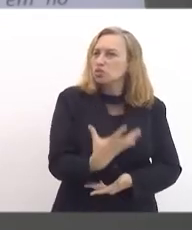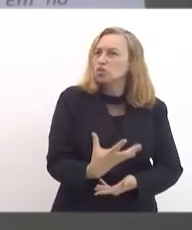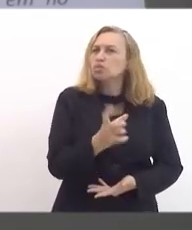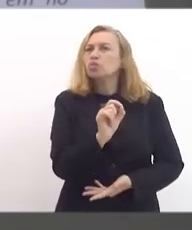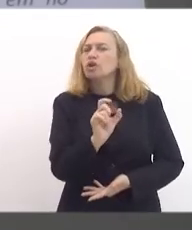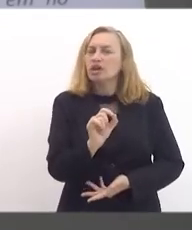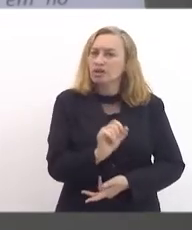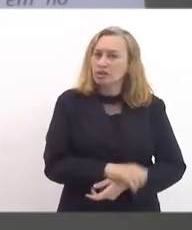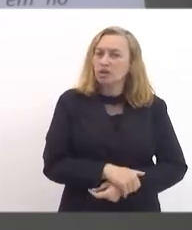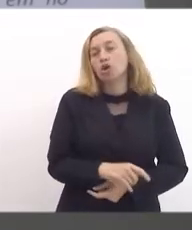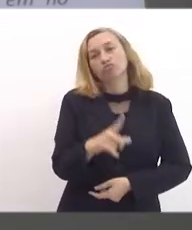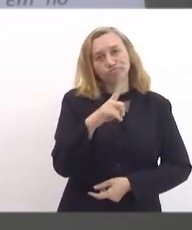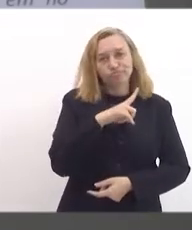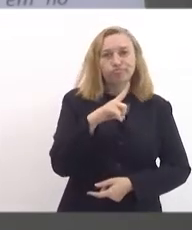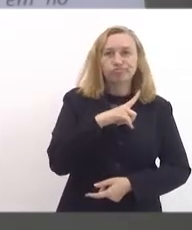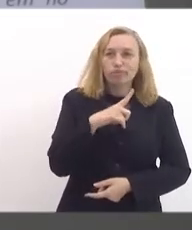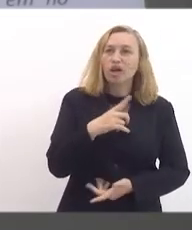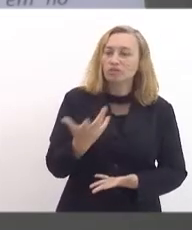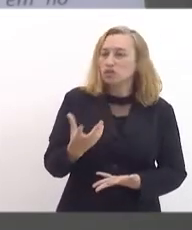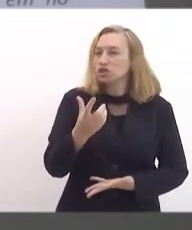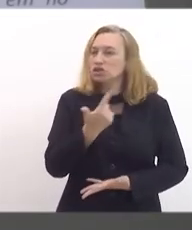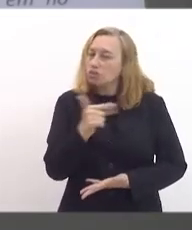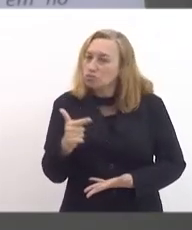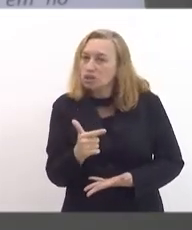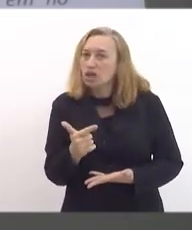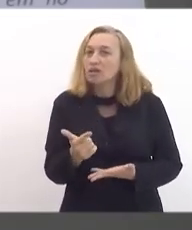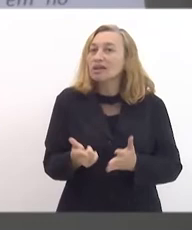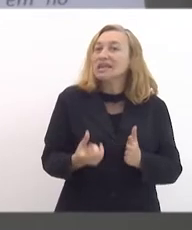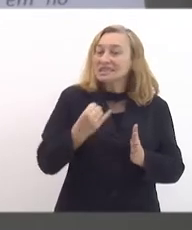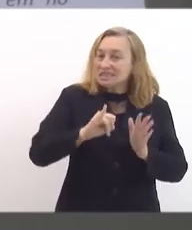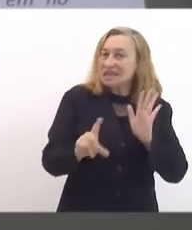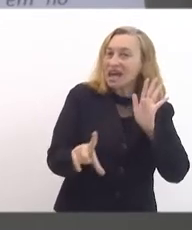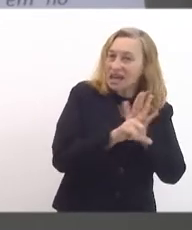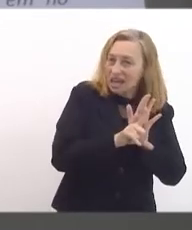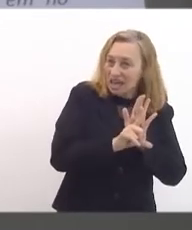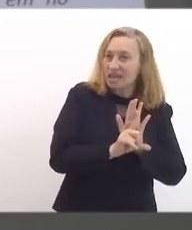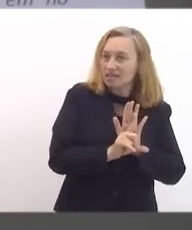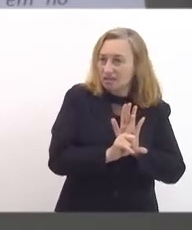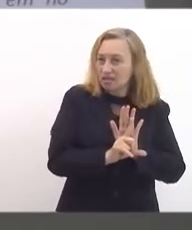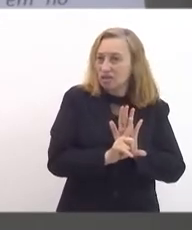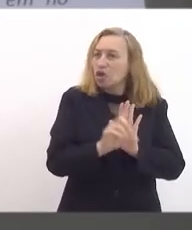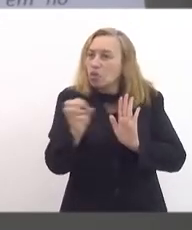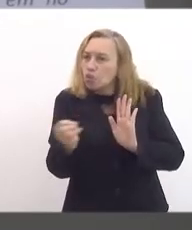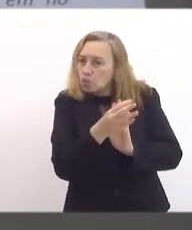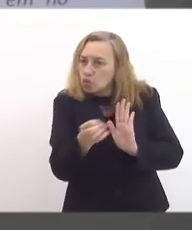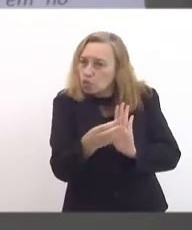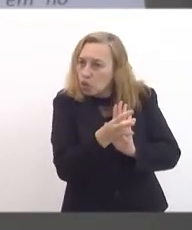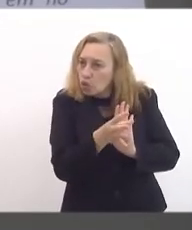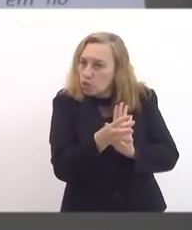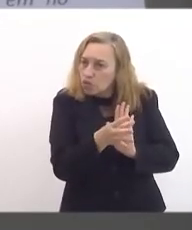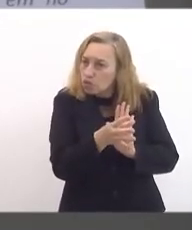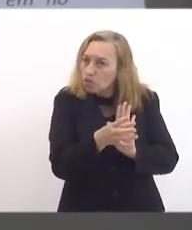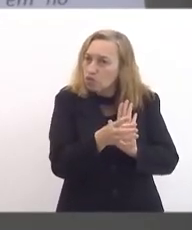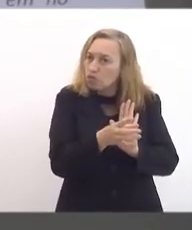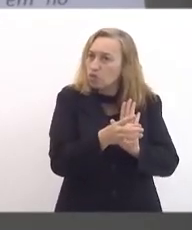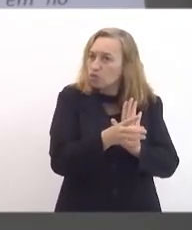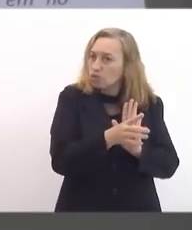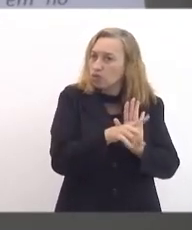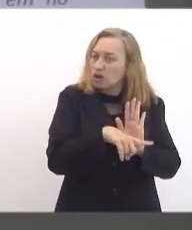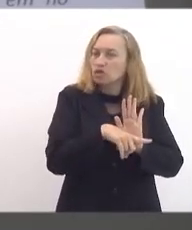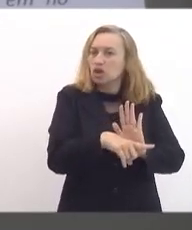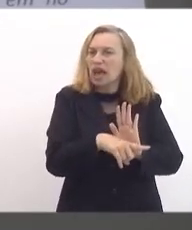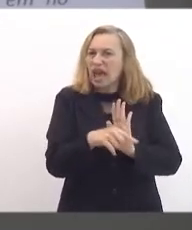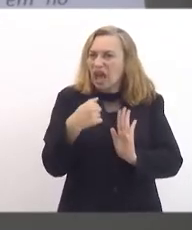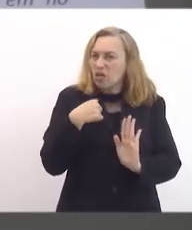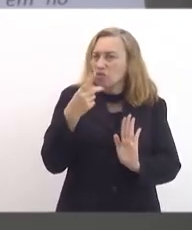o que é olha eu tenho se eu ainda não tenho se a lei que tá estabelecendo esse novo benefício eu não